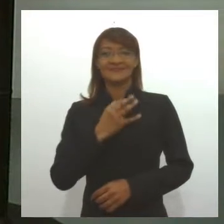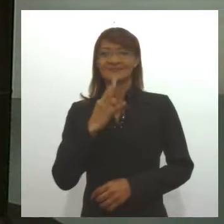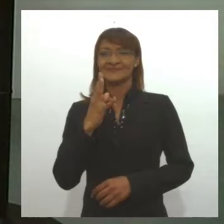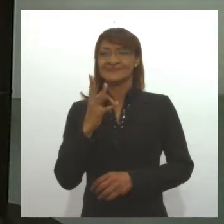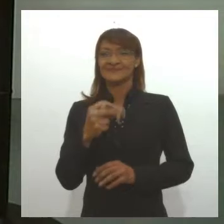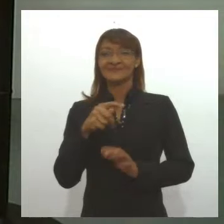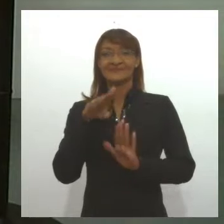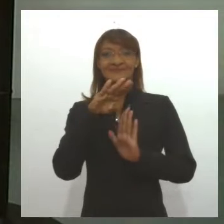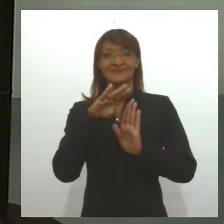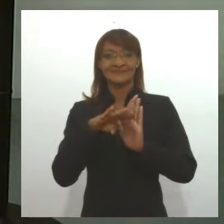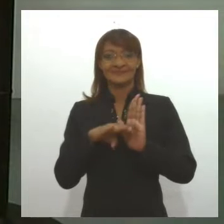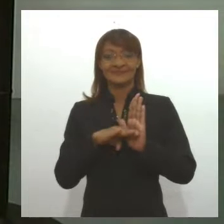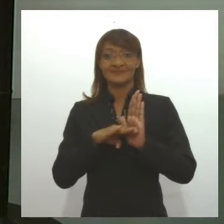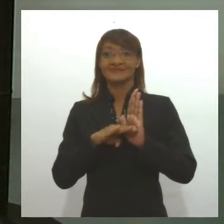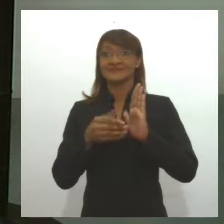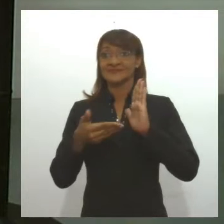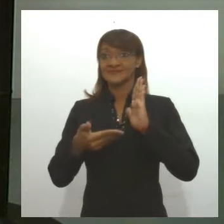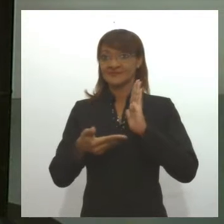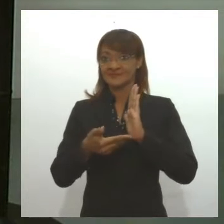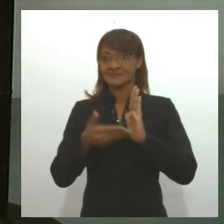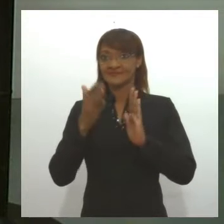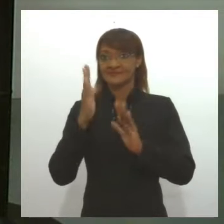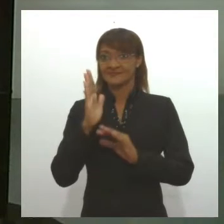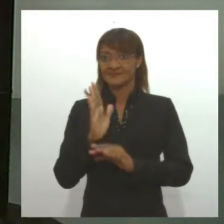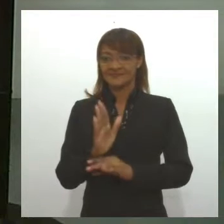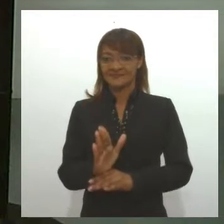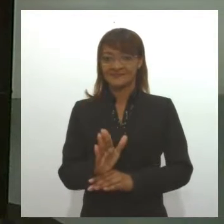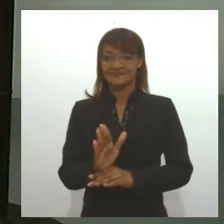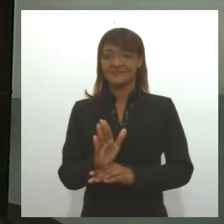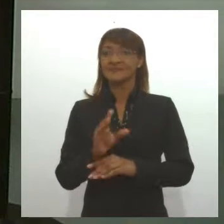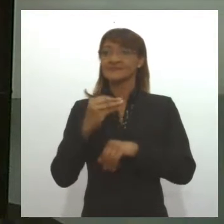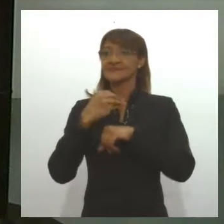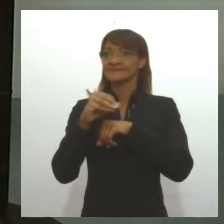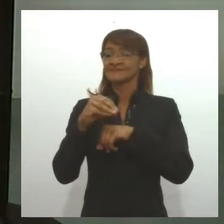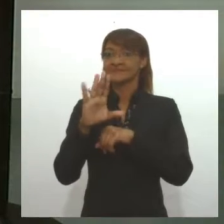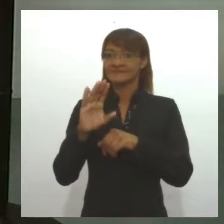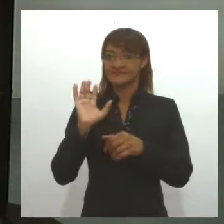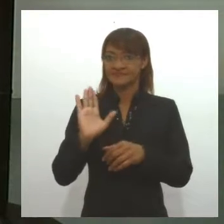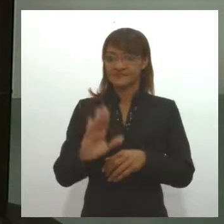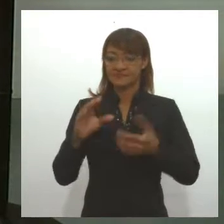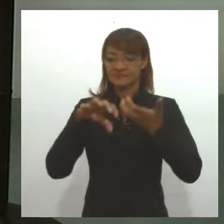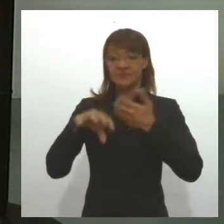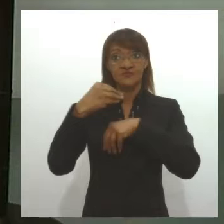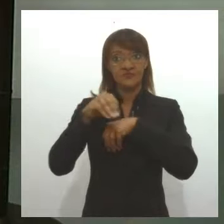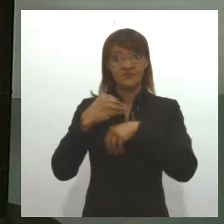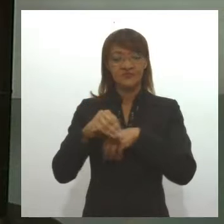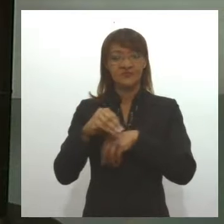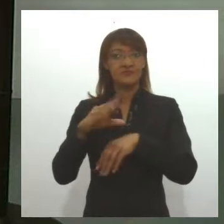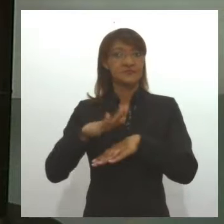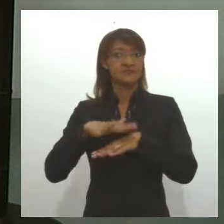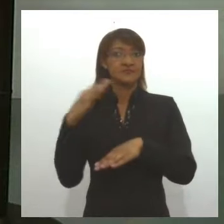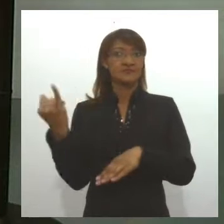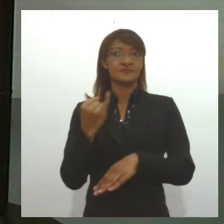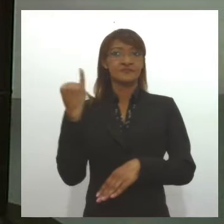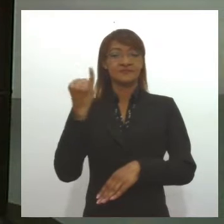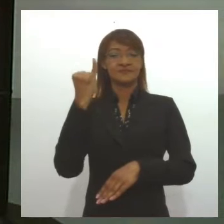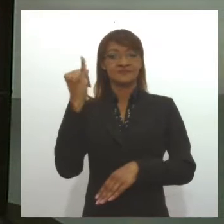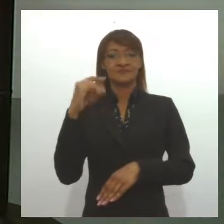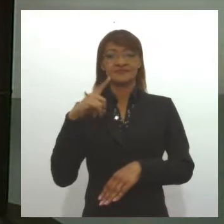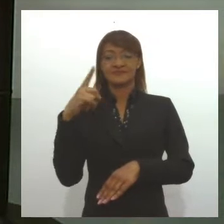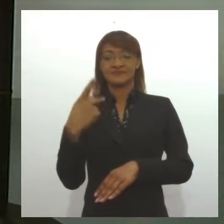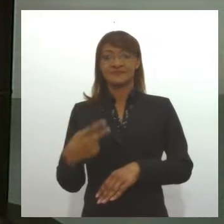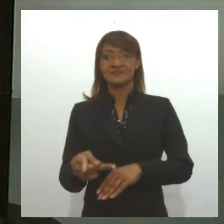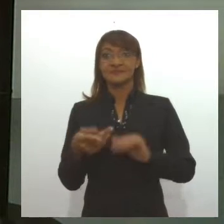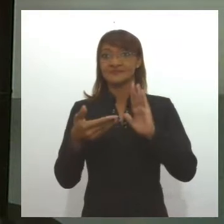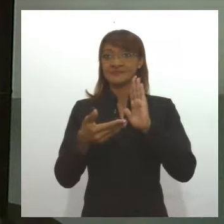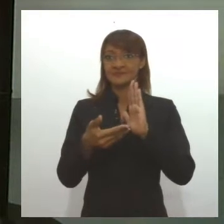do Congresso em Pauta. O seu programa na TV Alese que acompanha as discussões mais importantes que estão movimentando a Câmara e